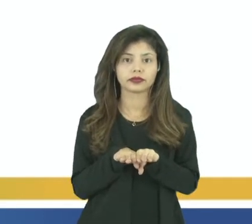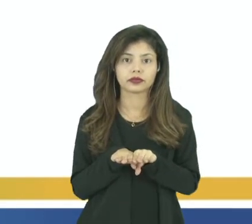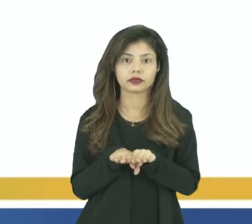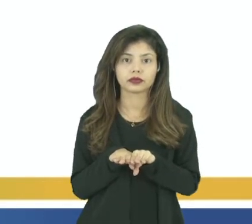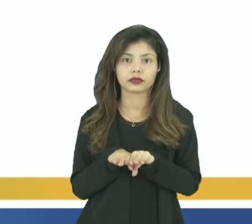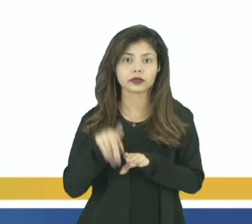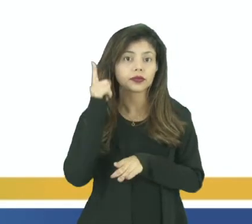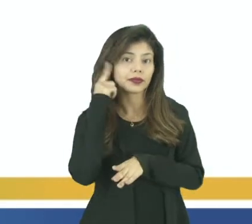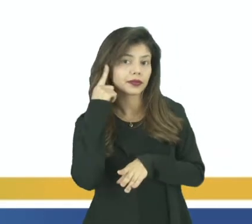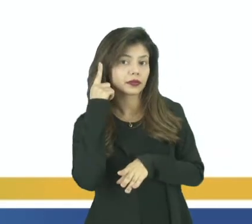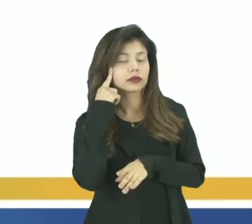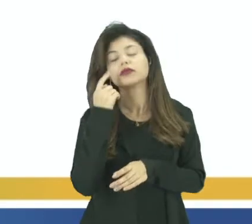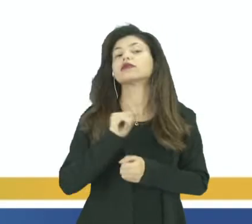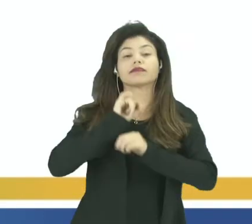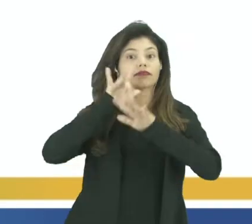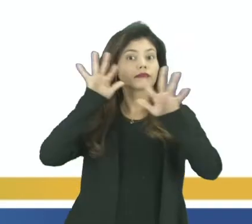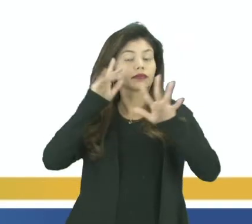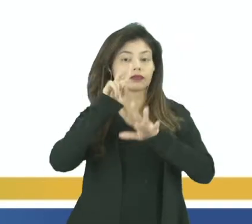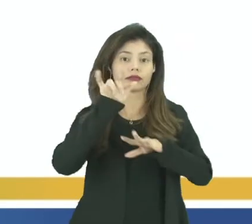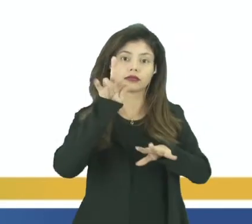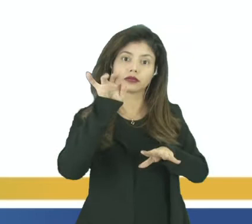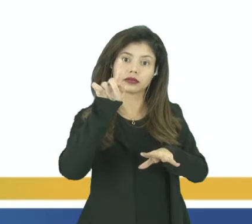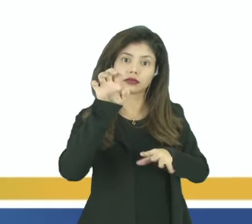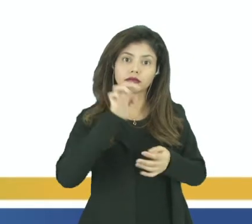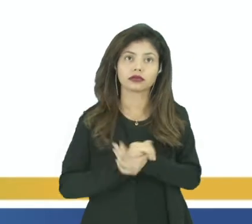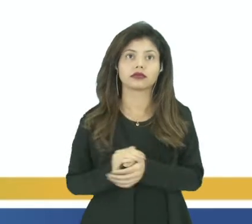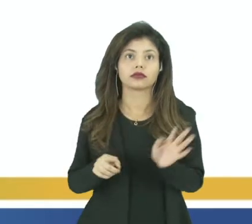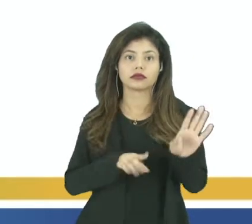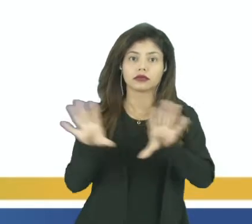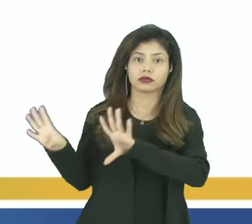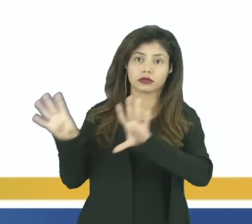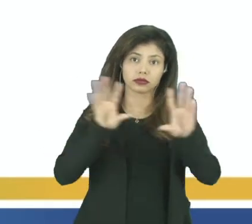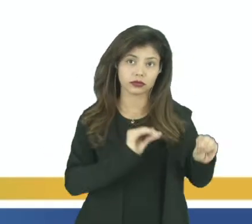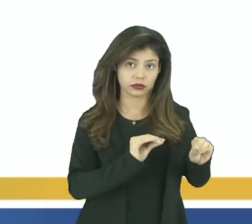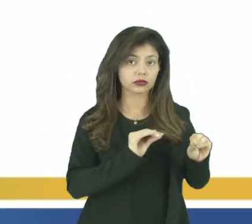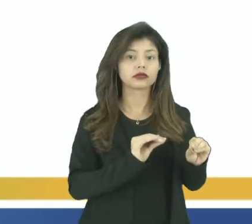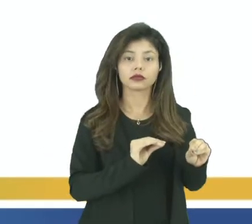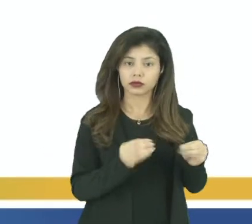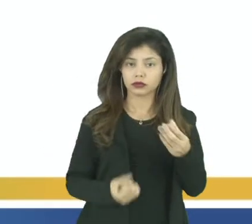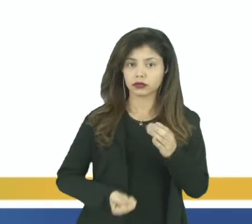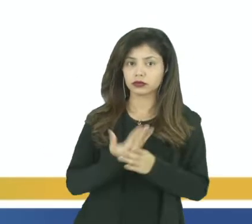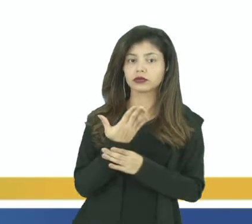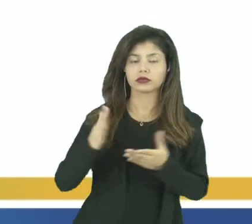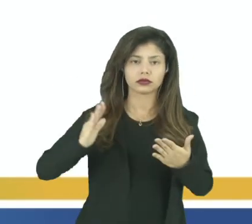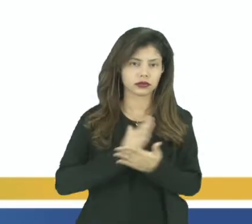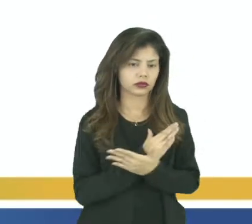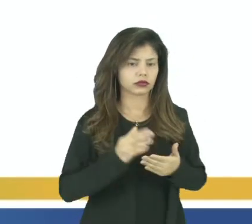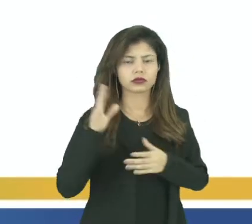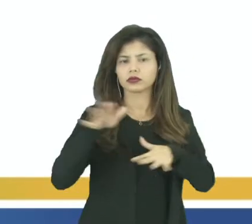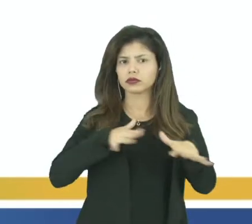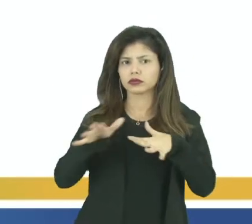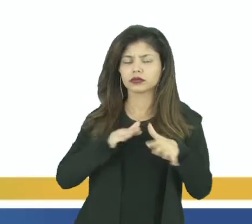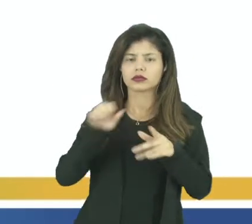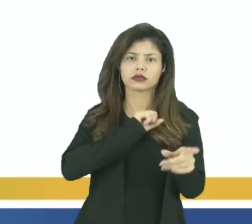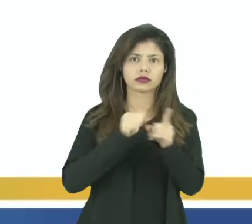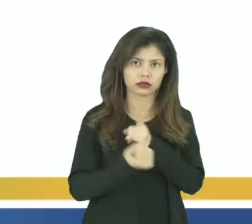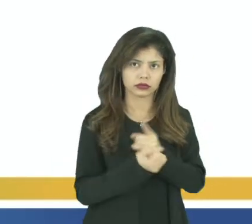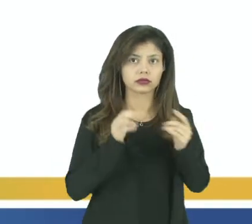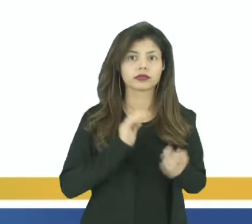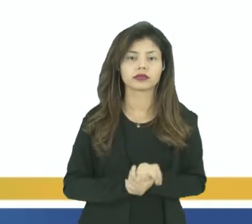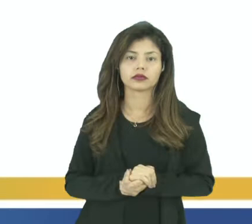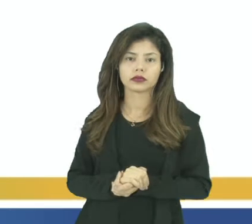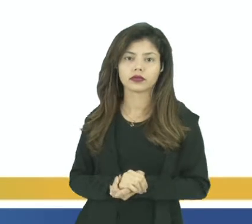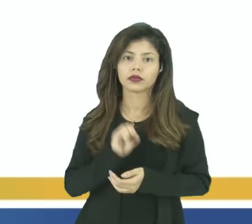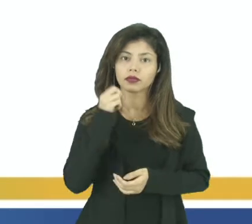a mente brilhante que vai levar ao surgimento dos movimentos sociais. Ou